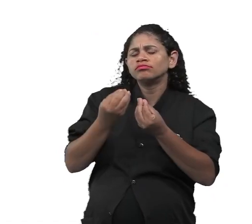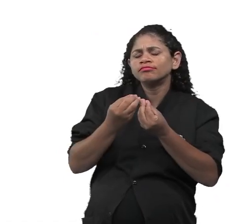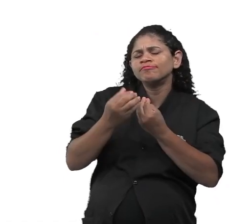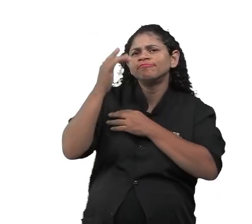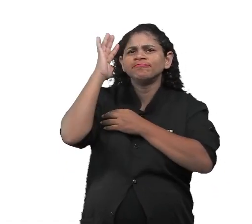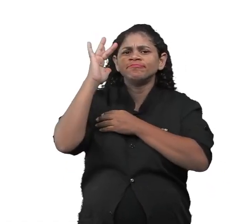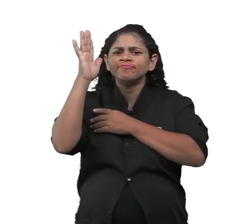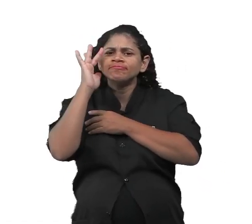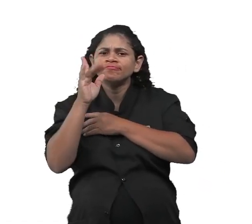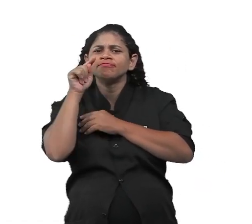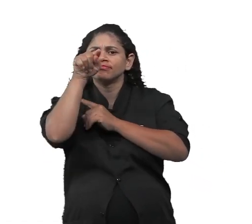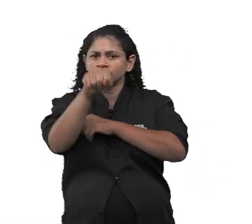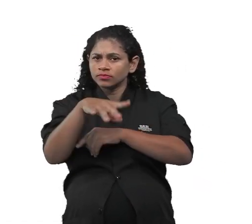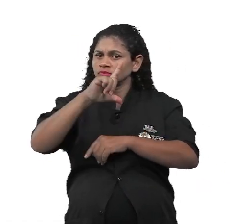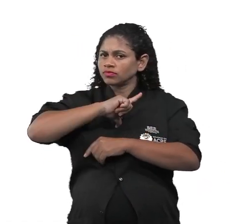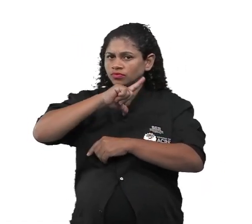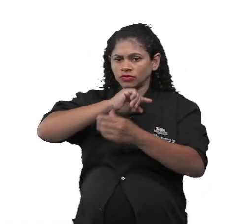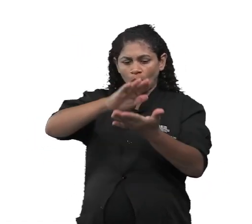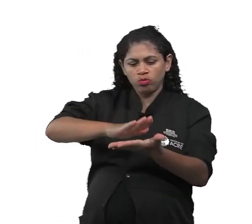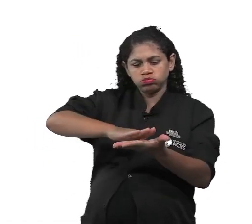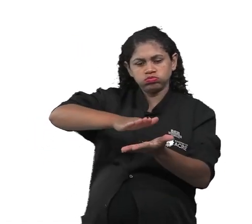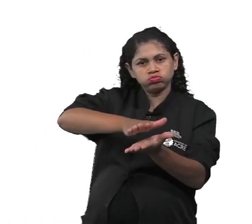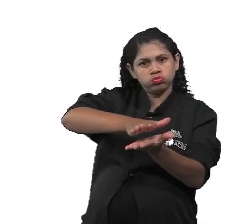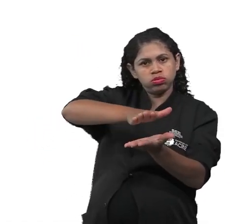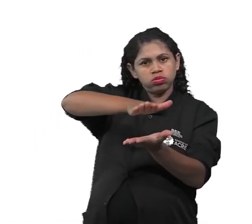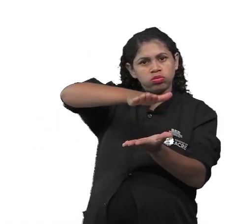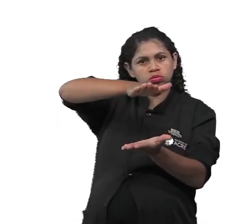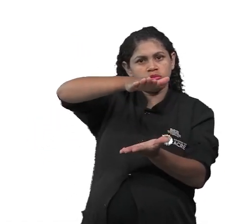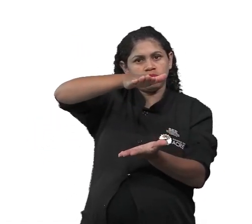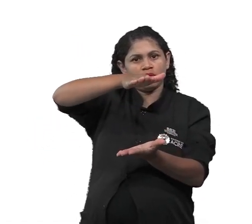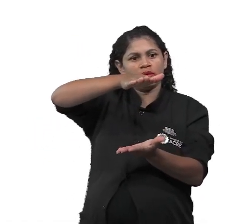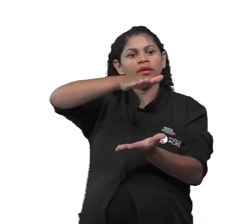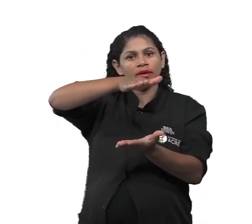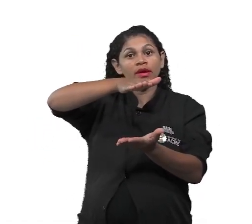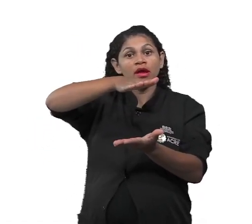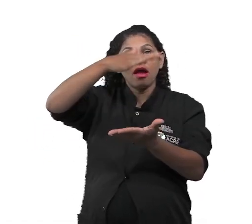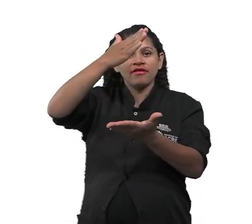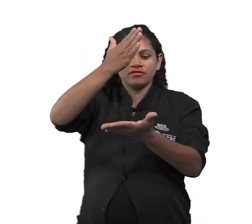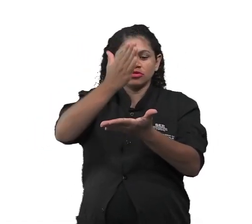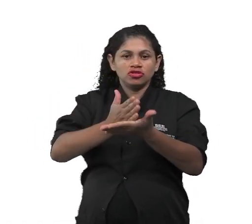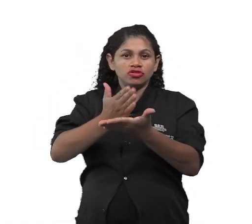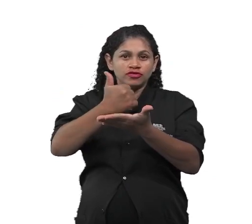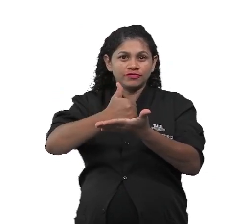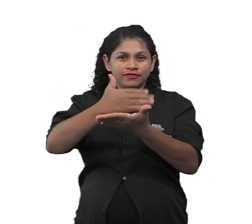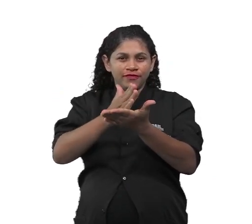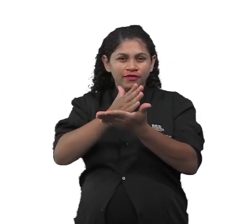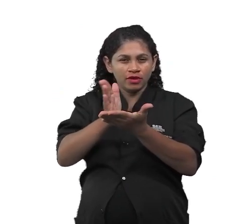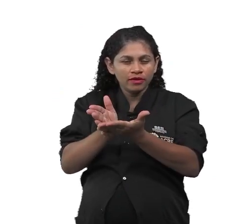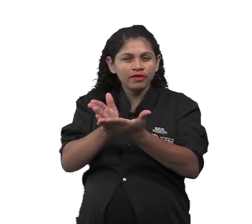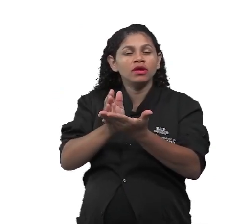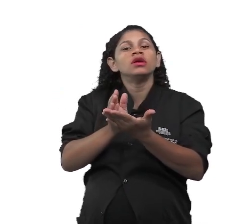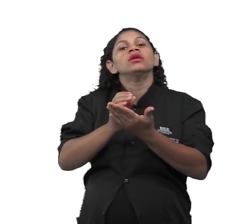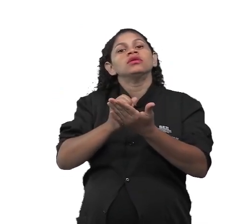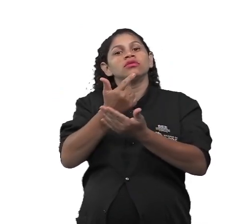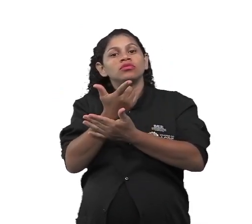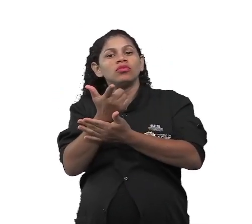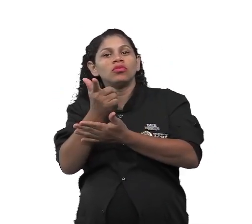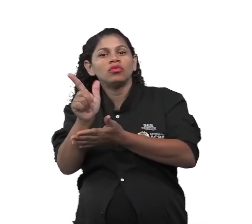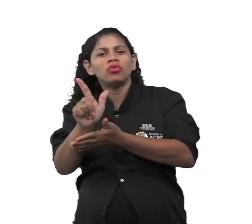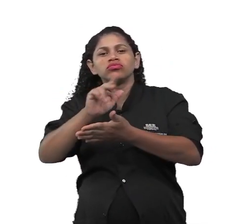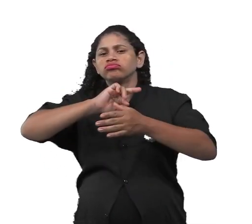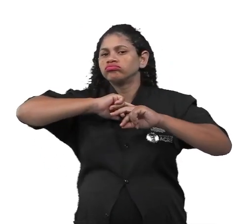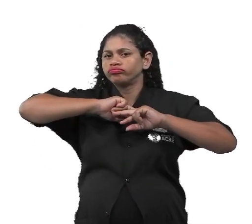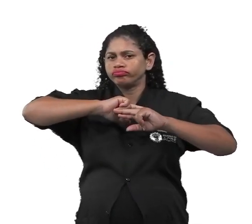um sólido A aqui e que você reparte esse sólido em outros